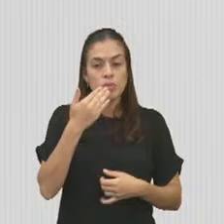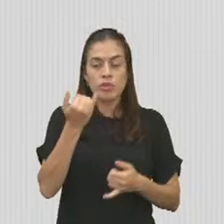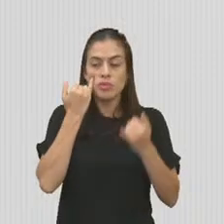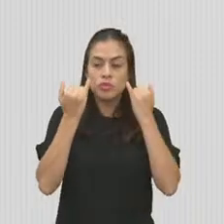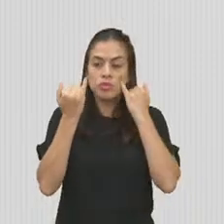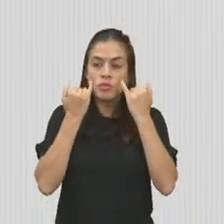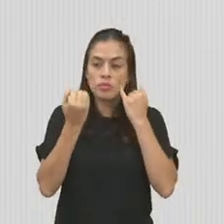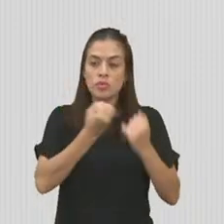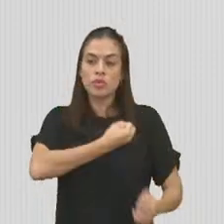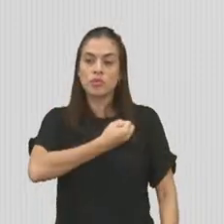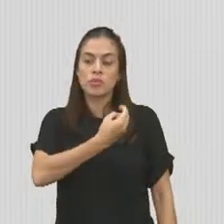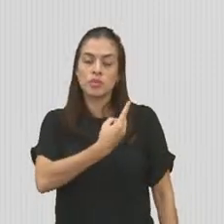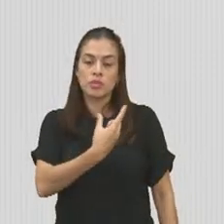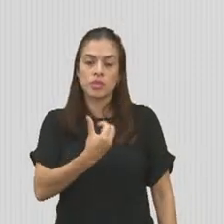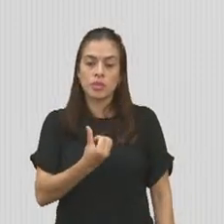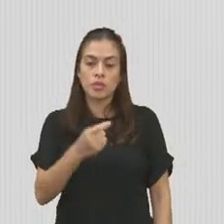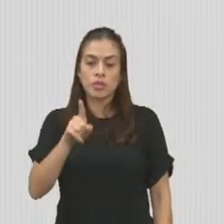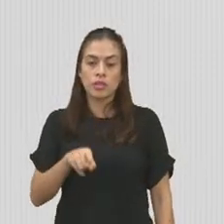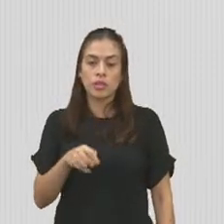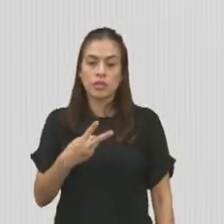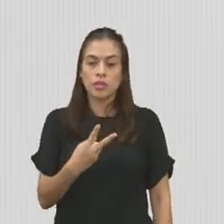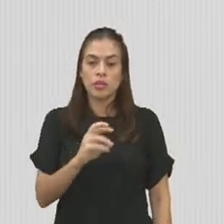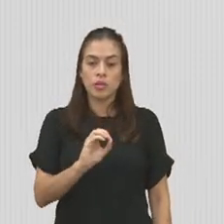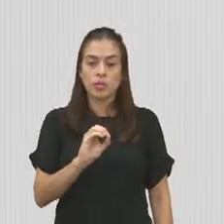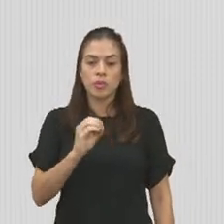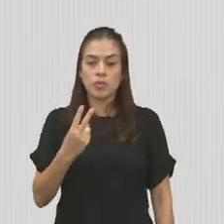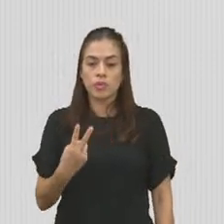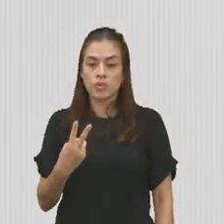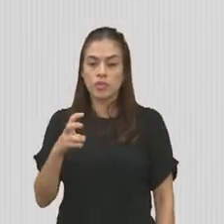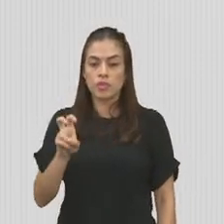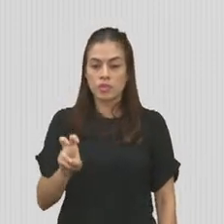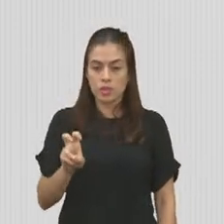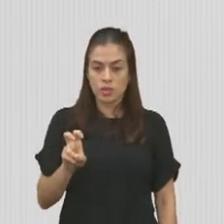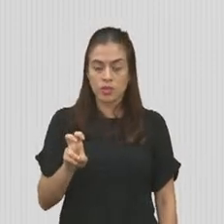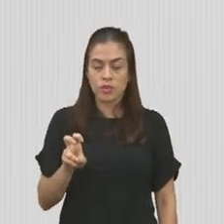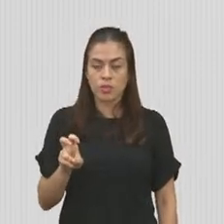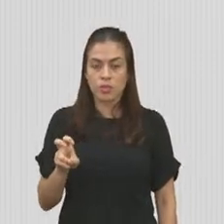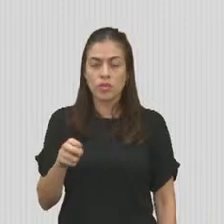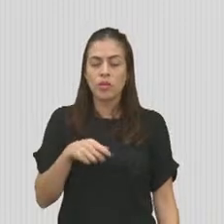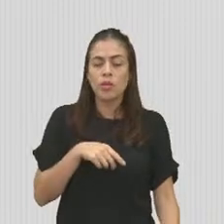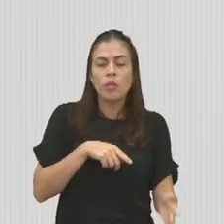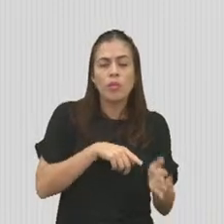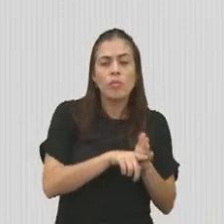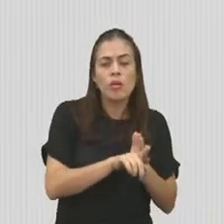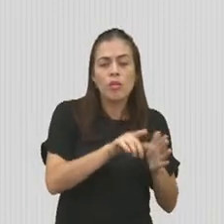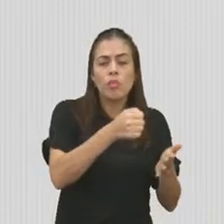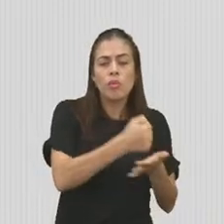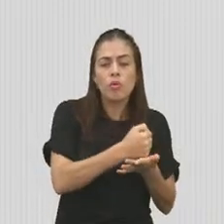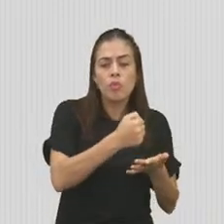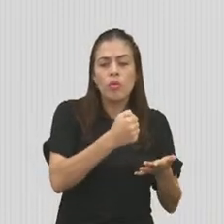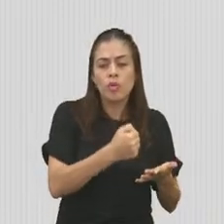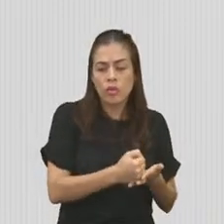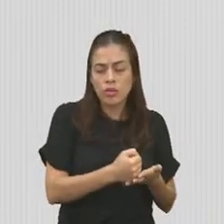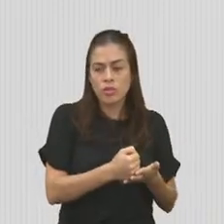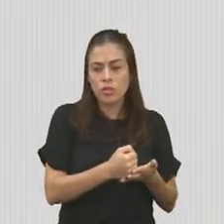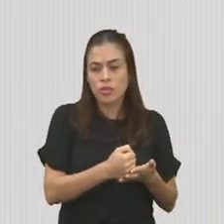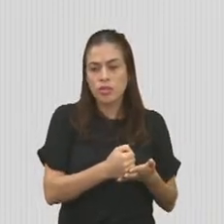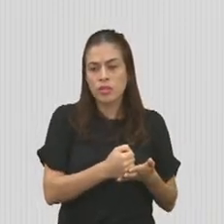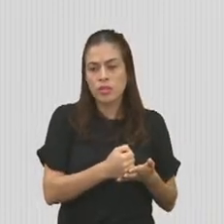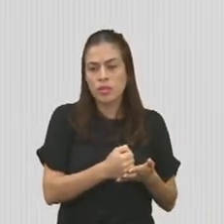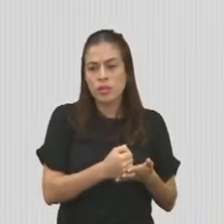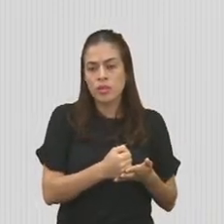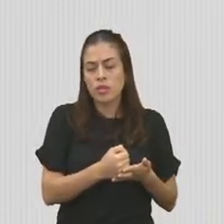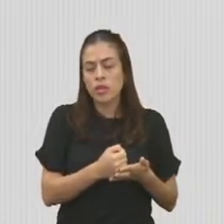informação 16/2025, que faz questionamento sobre a contratação de agentes de apoio escolar,